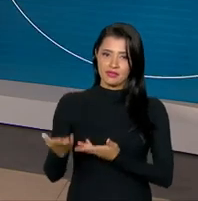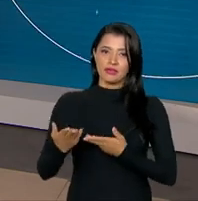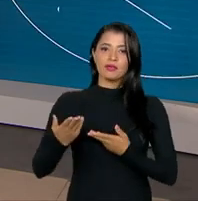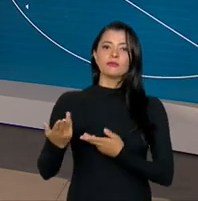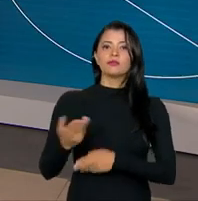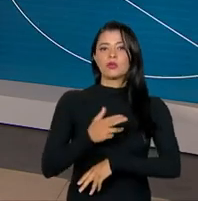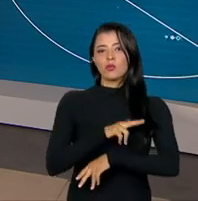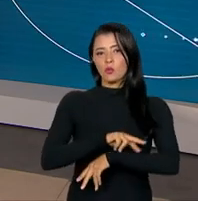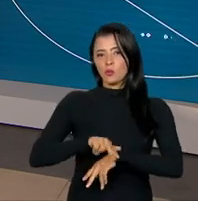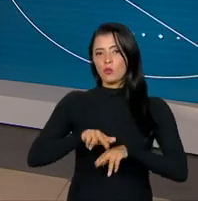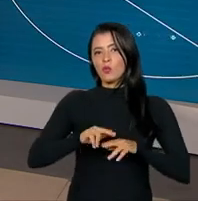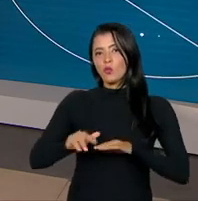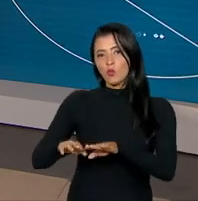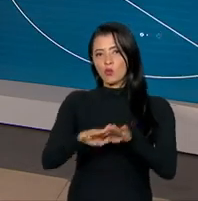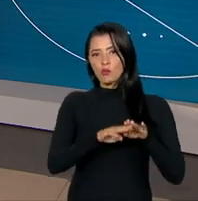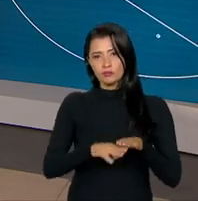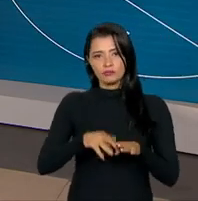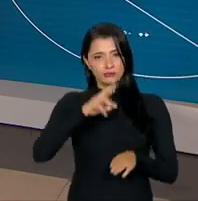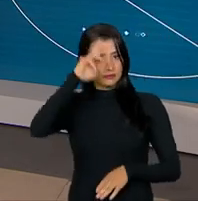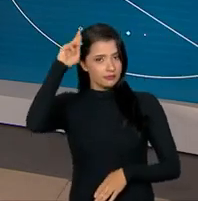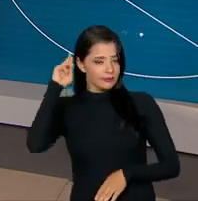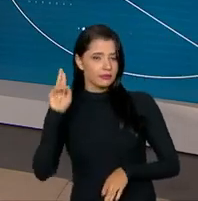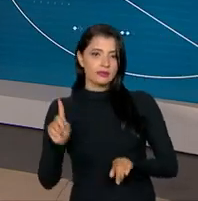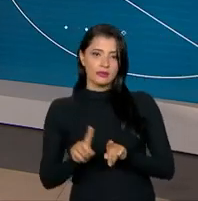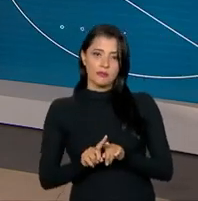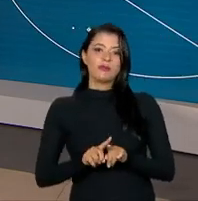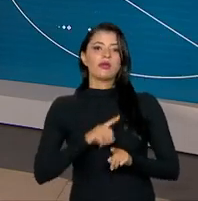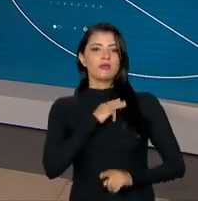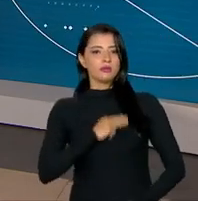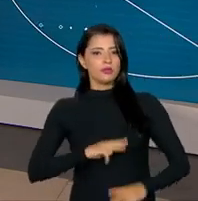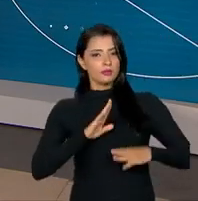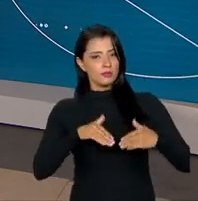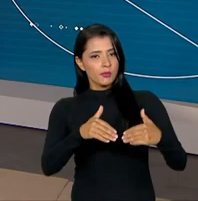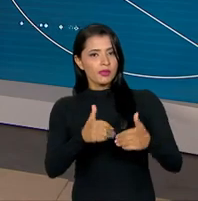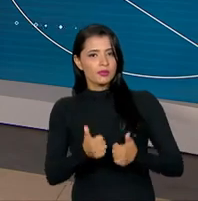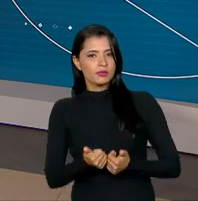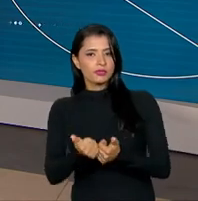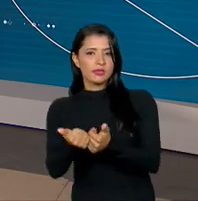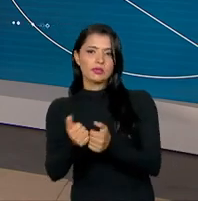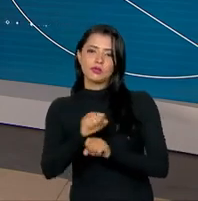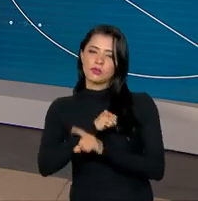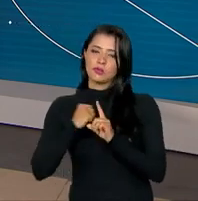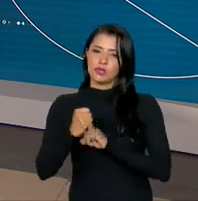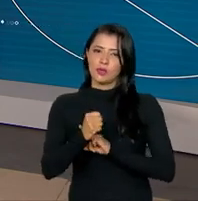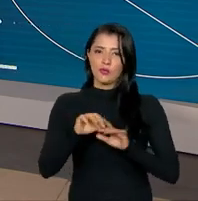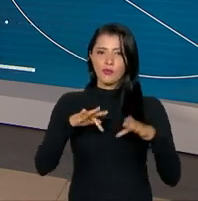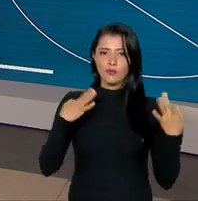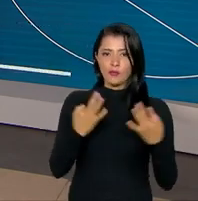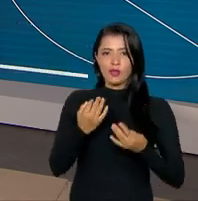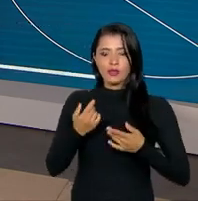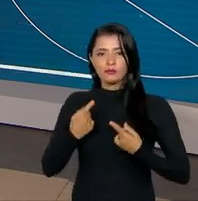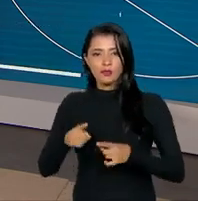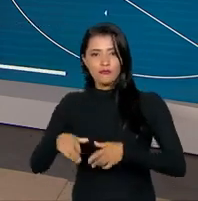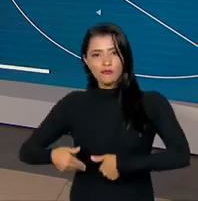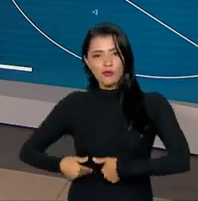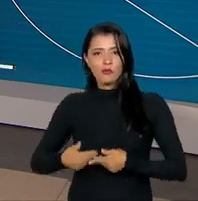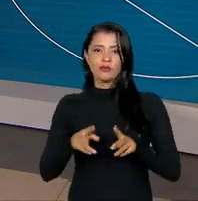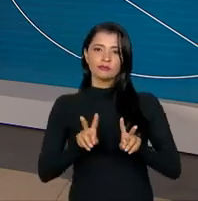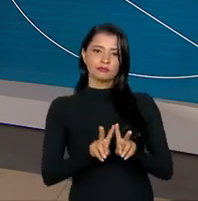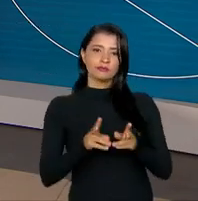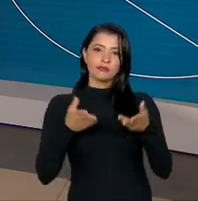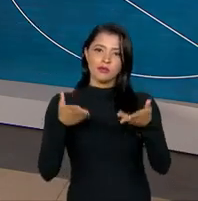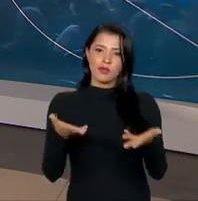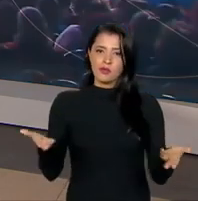Igualdade Racial, Aniele Franco, e o ministro do Desenvolvimento e Assistência Social, Família e Combate à Fome, Wellington Dias, participam